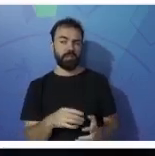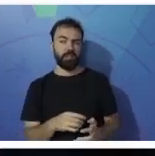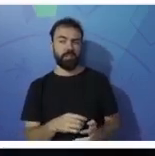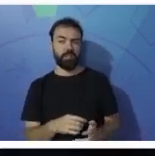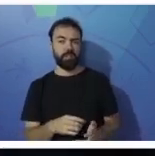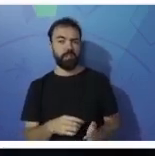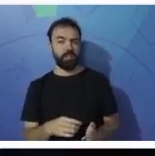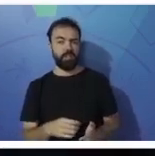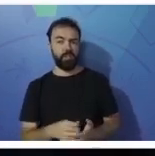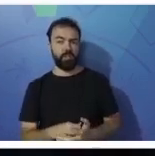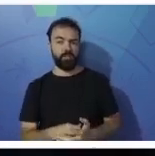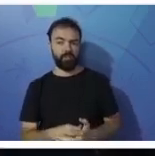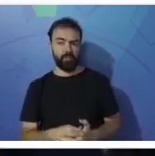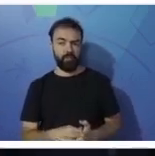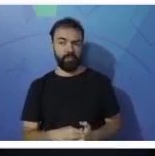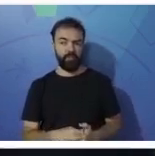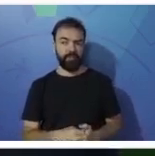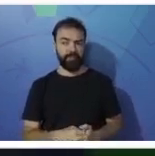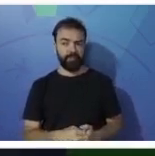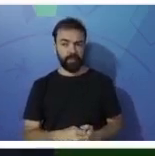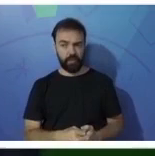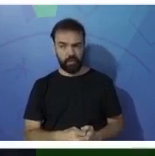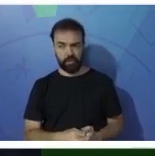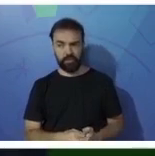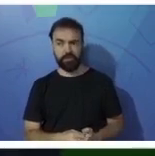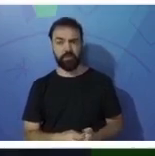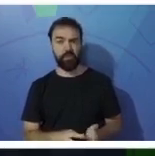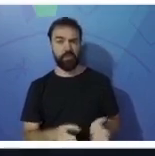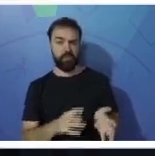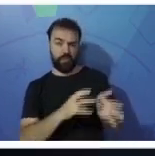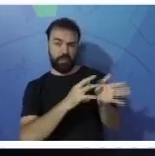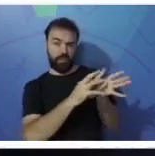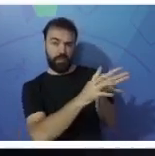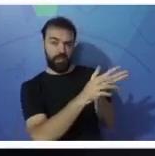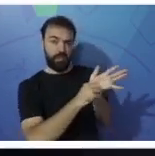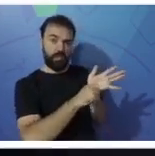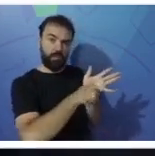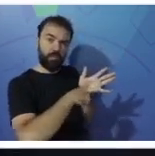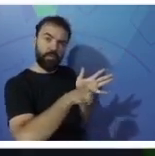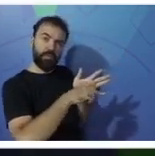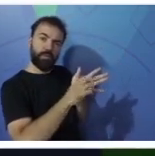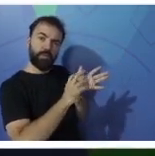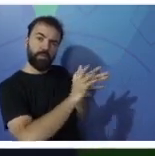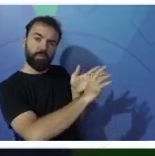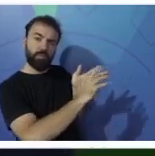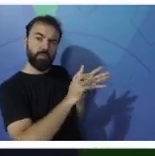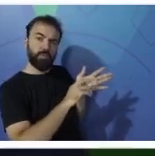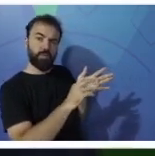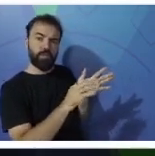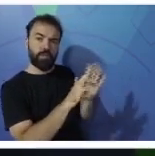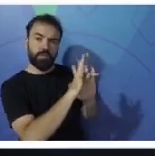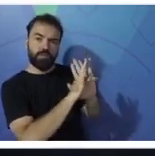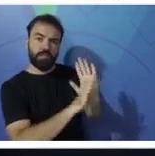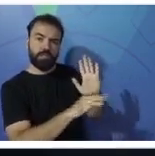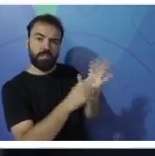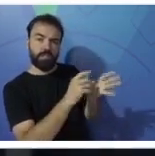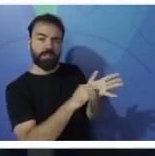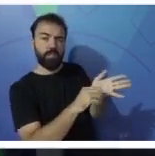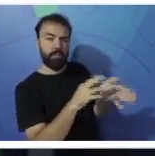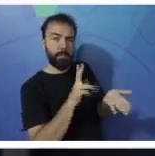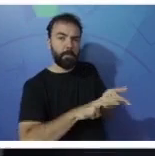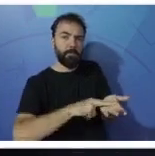a parte em questão, as notícias, as informações, o que você vai passar, escrever naquela carta. Quais são